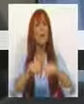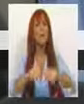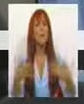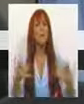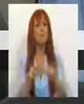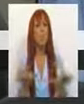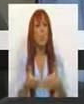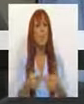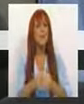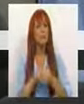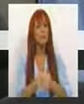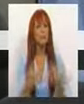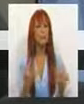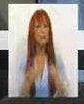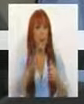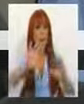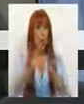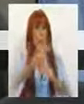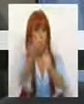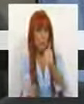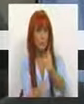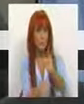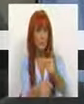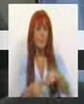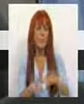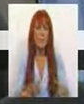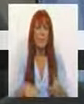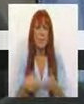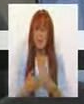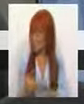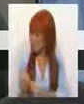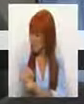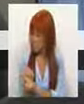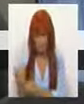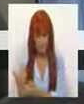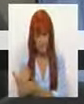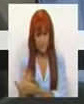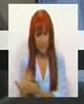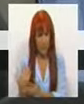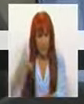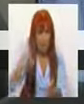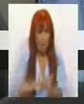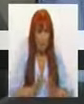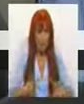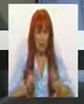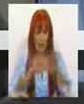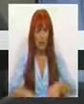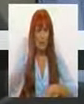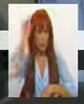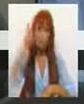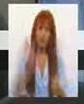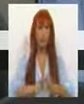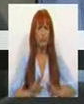nesta comissão, nesta subcomissão, aliás, e com propostas recentes e já aprovadas também pela Assembleia